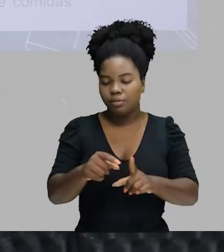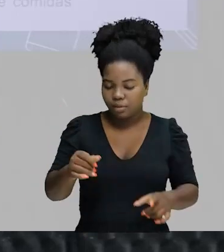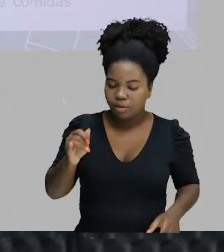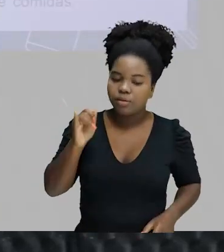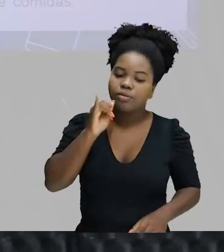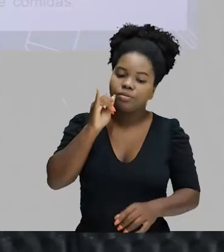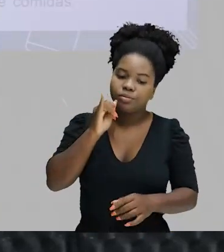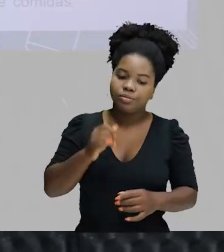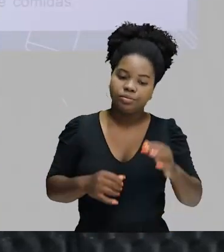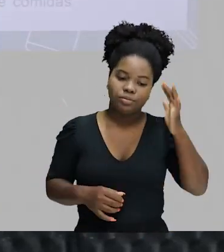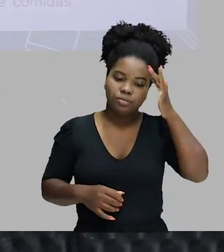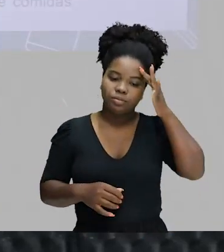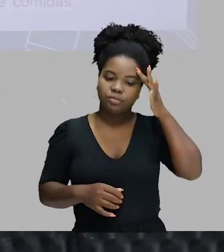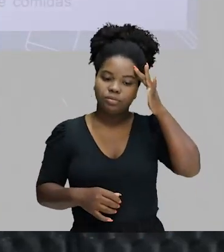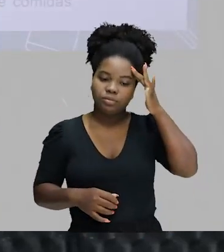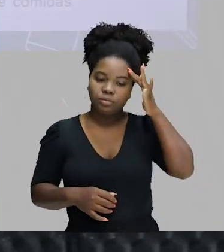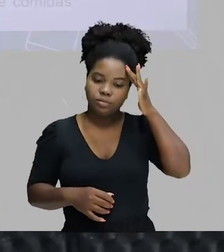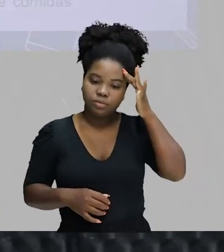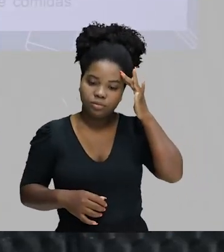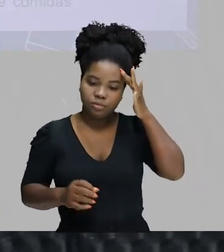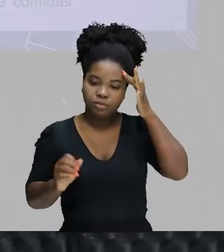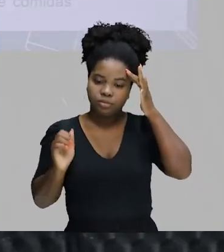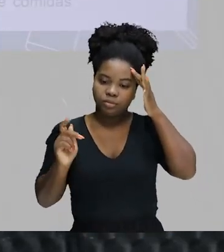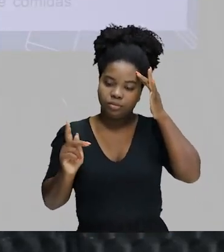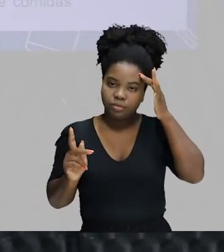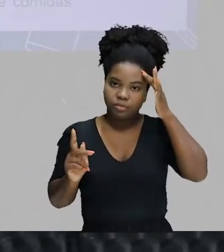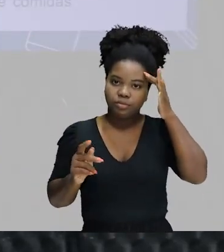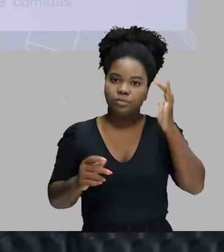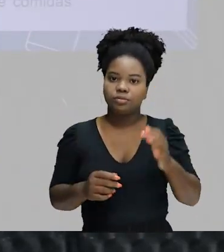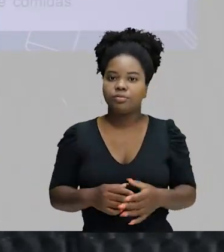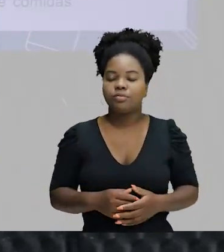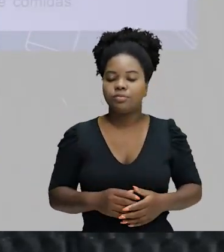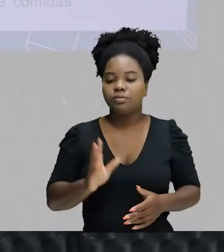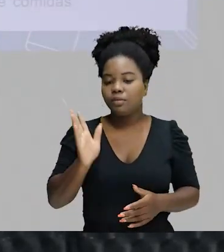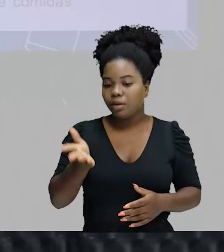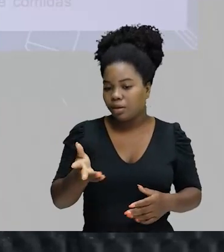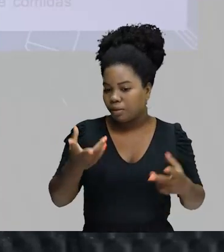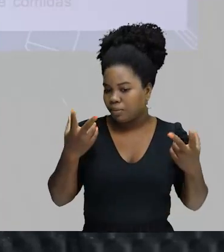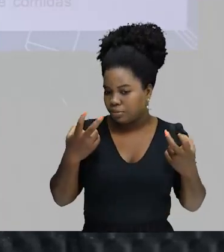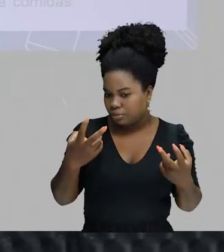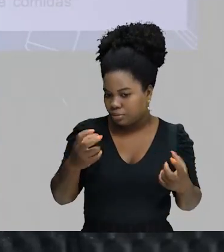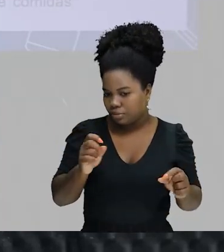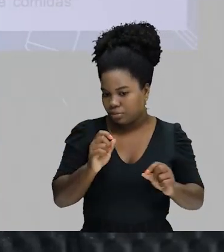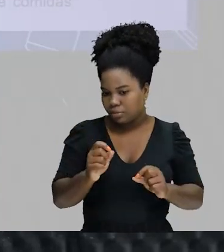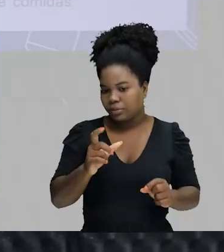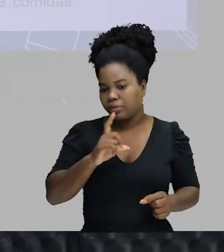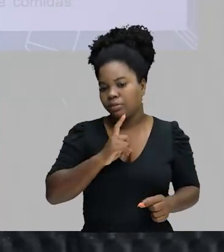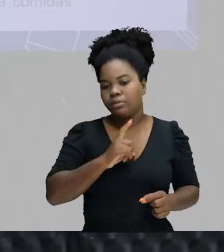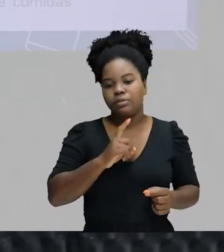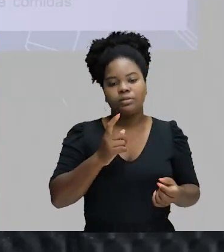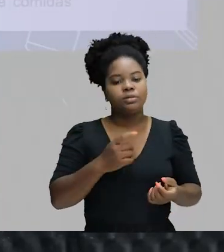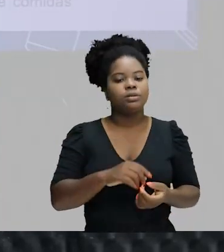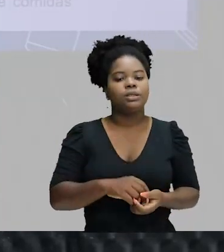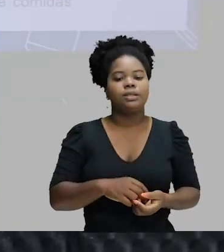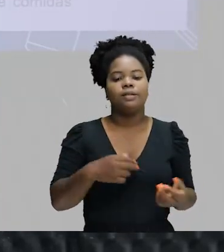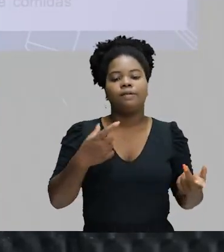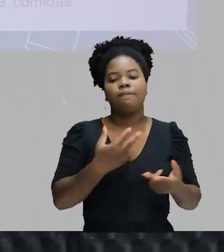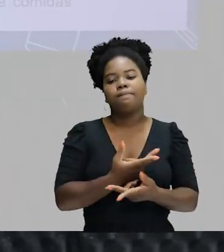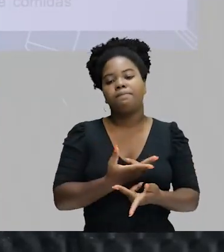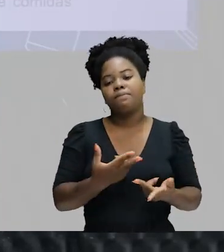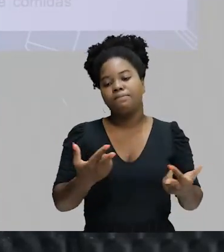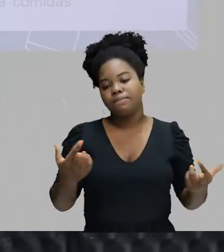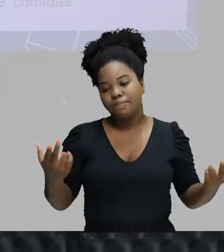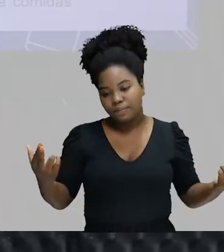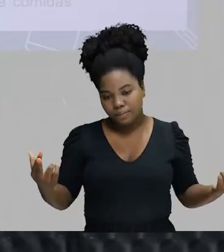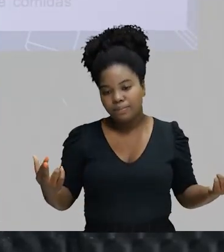o poliestireno, certo? Você já está percebendo que nós temos uma grande